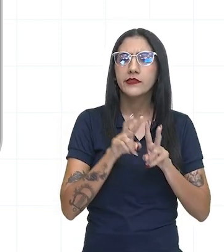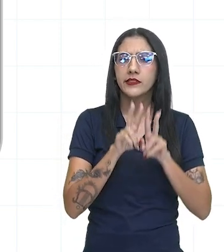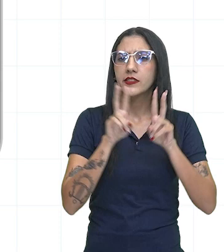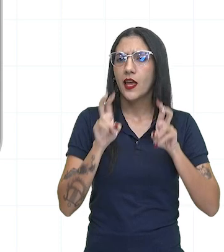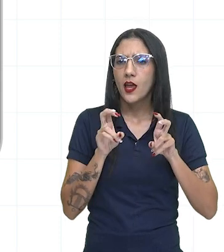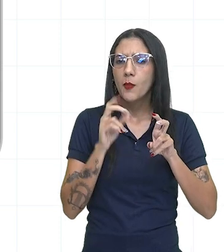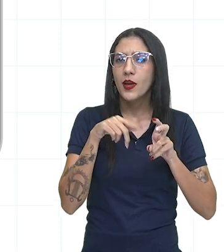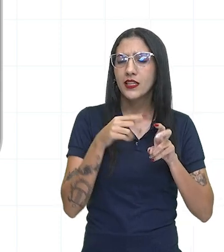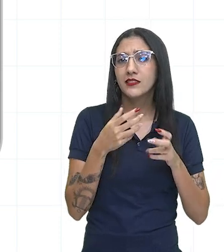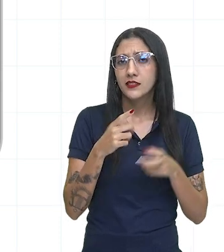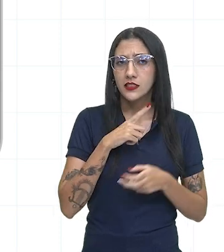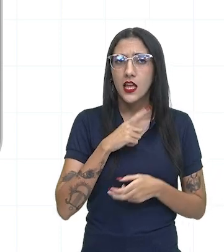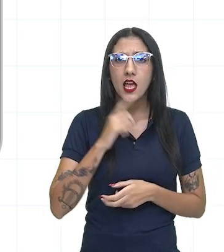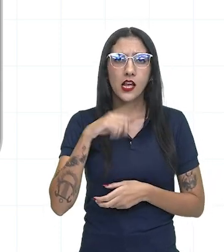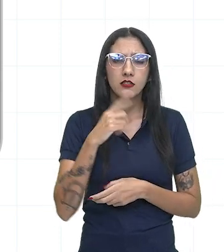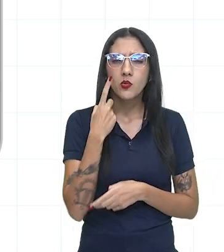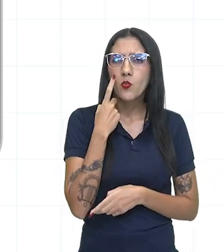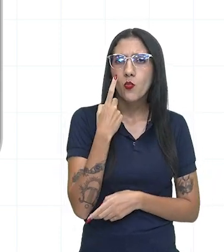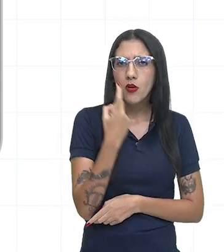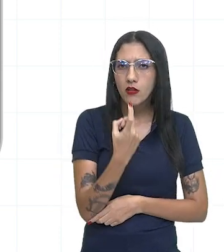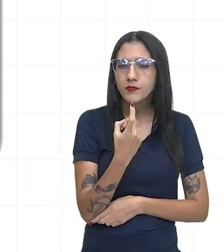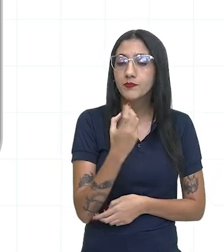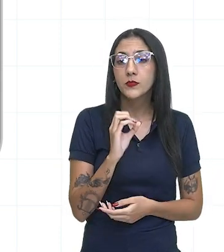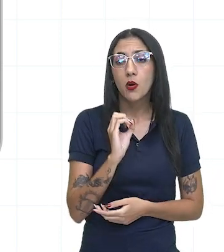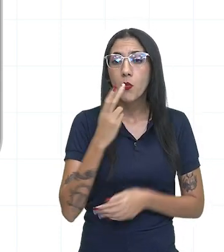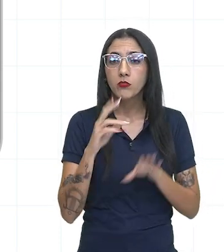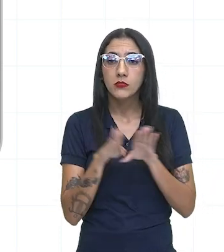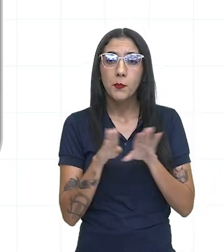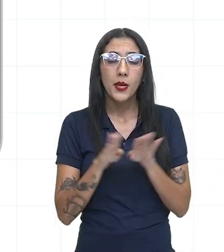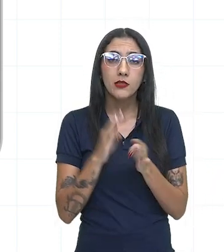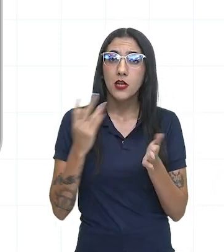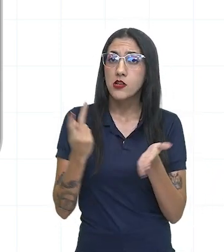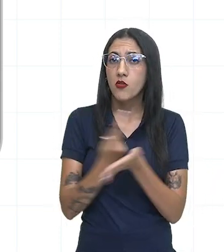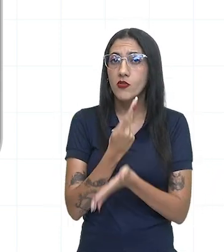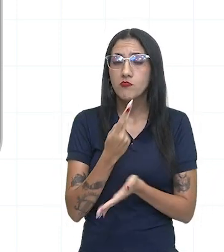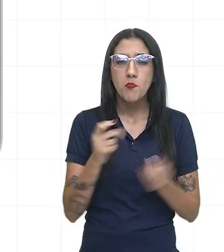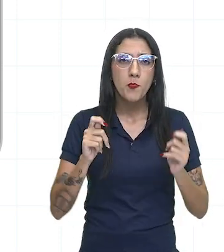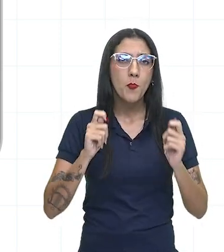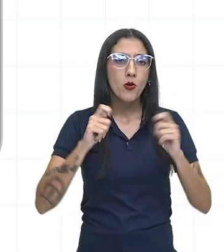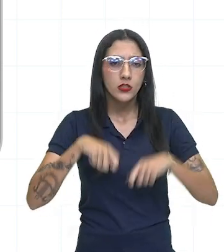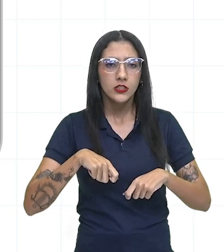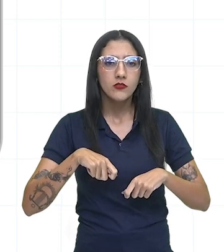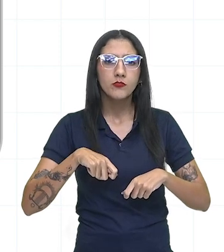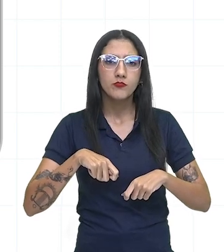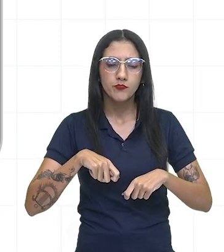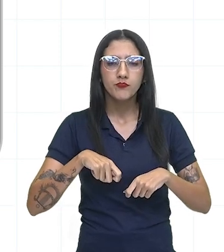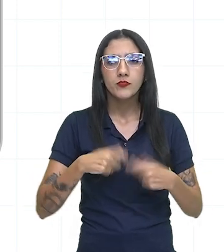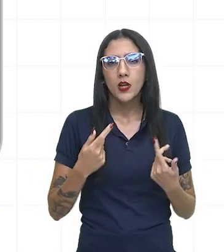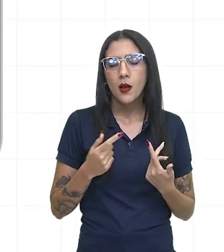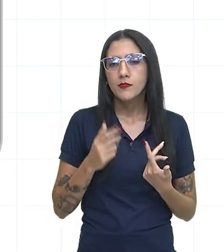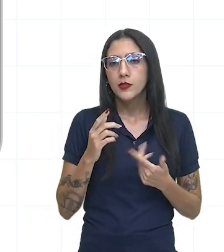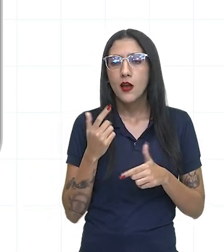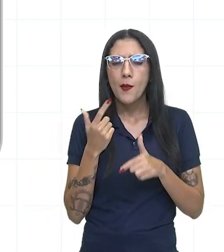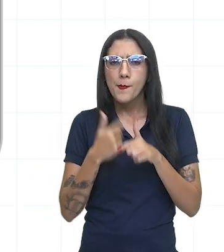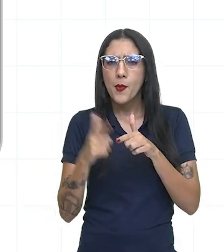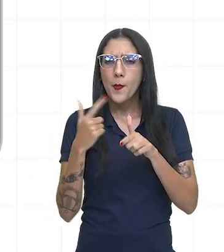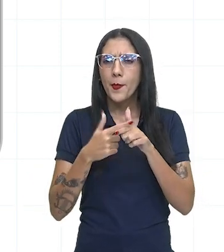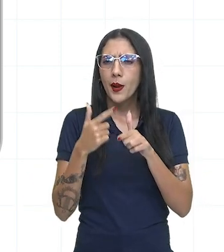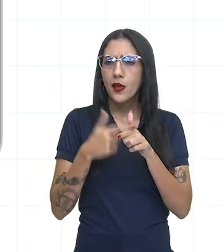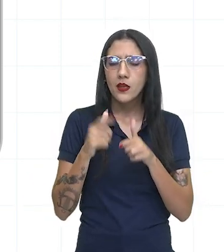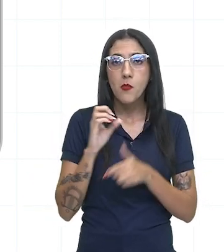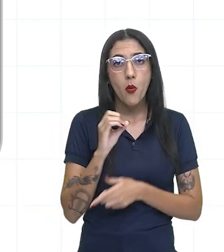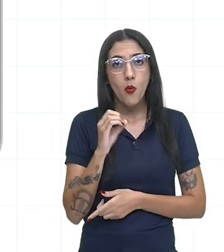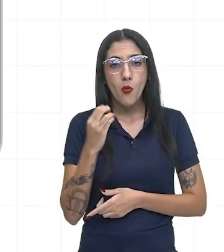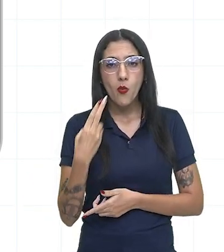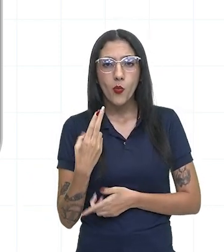a curiosidade de saber como é que é, ou soluções potenciais para os problemas